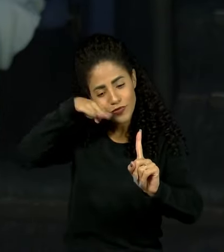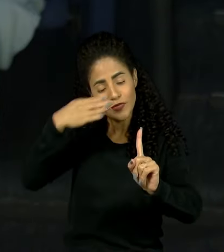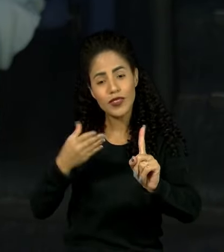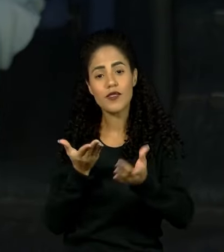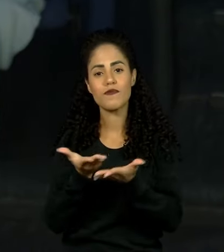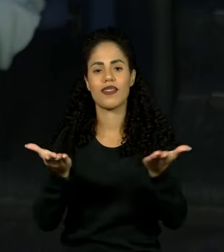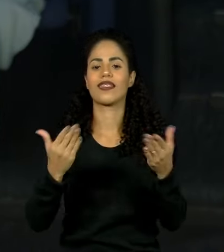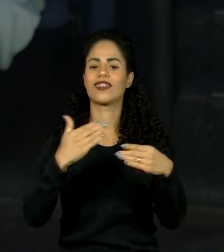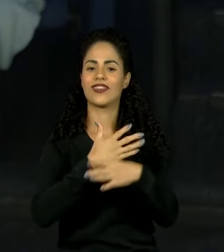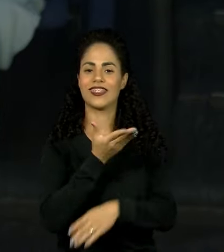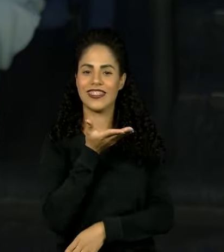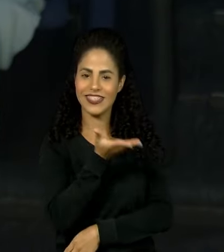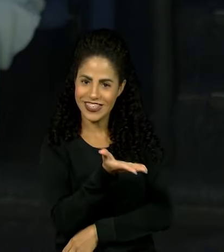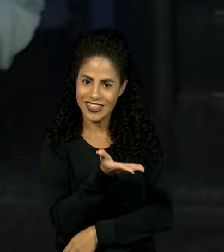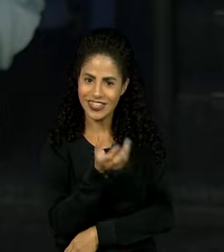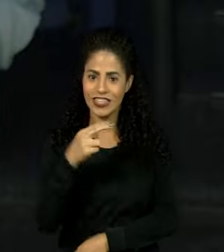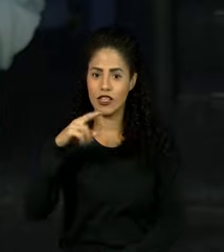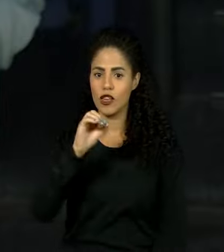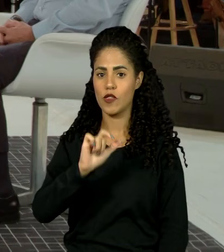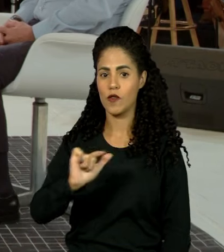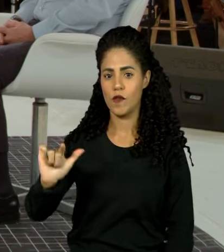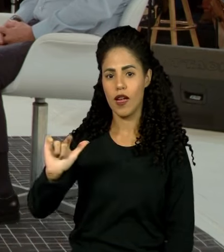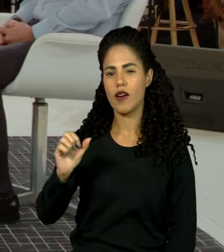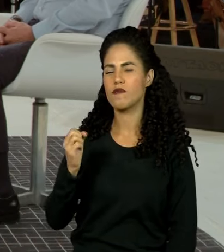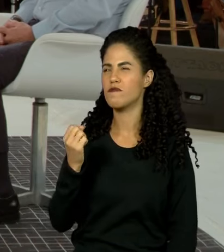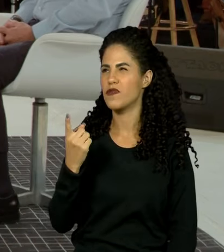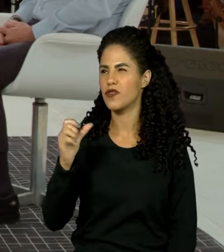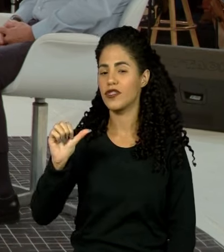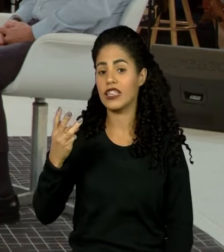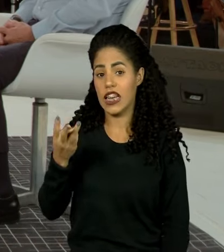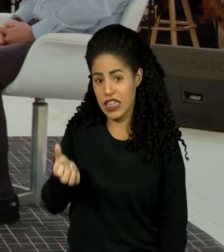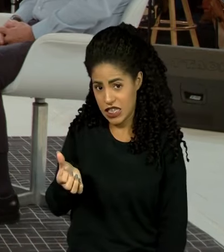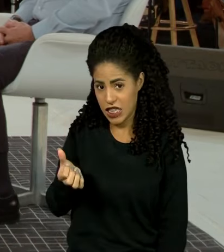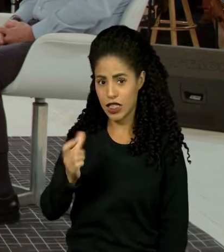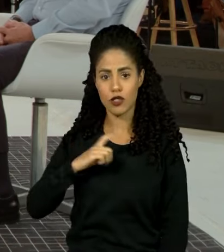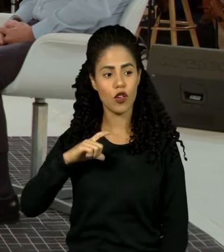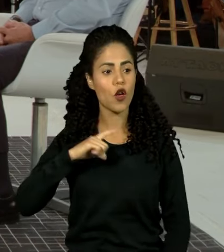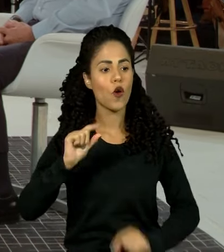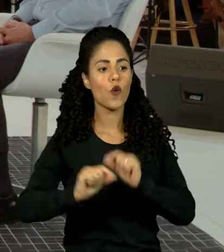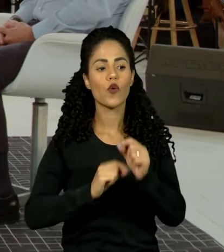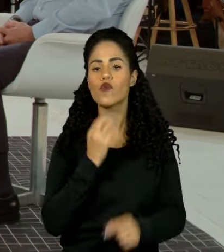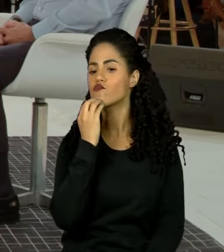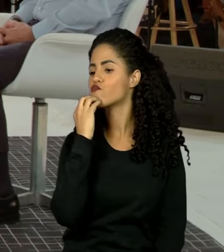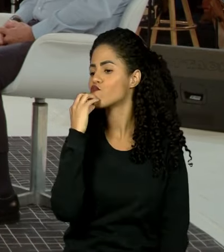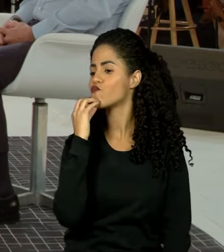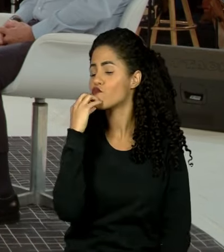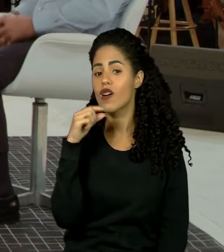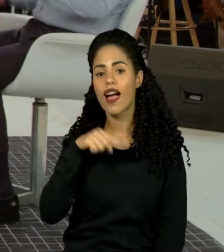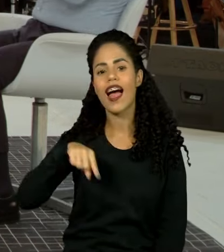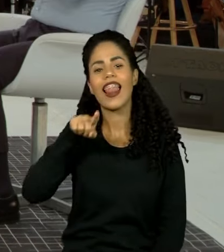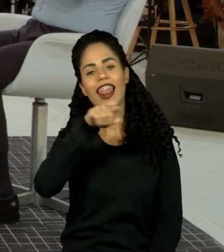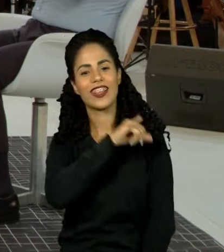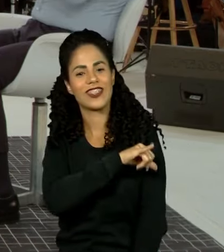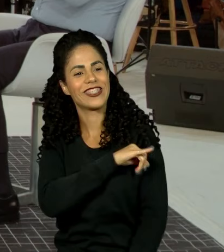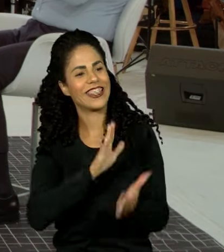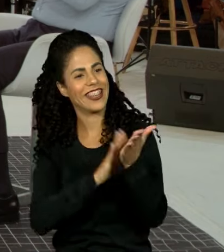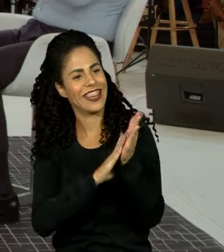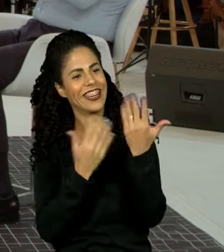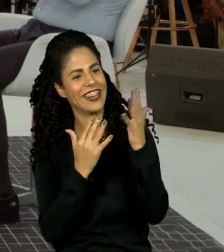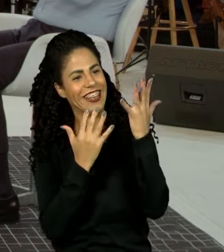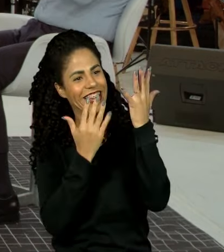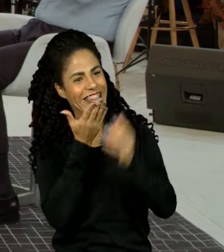maravilhosa do Noel Rosa feito em 1936 chama-se cidade mulher viv o Rio de